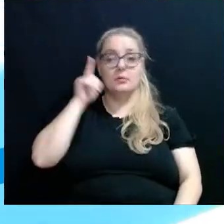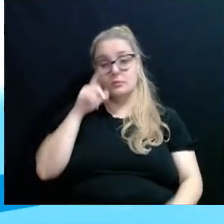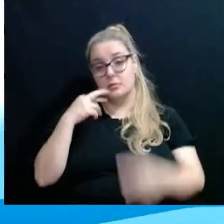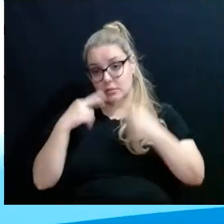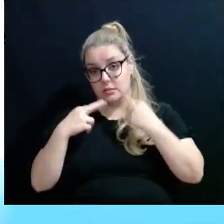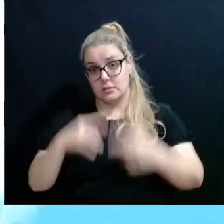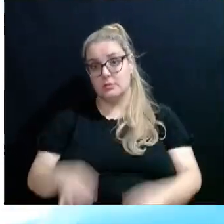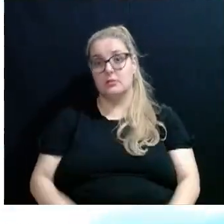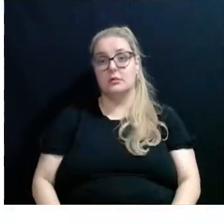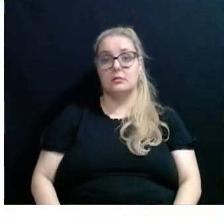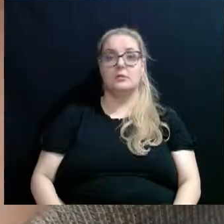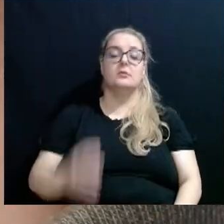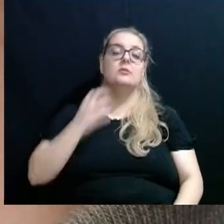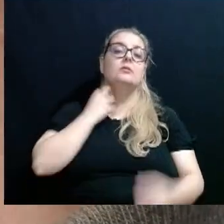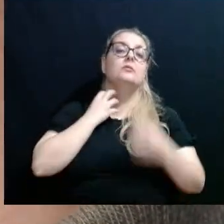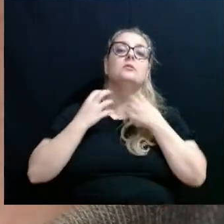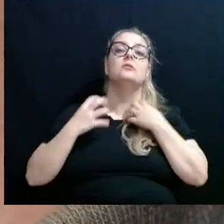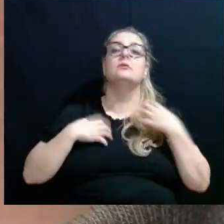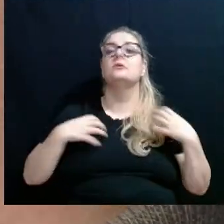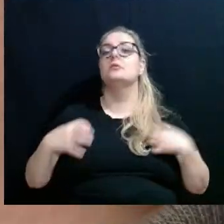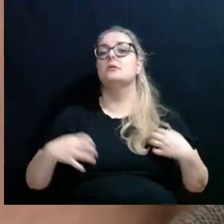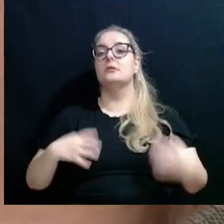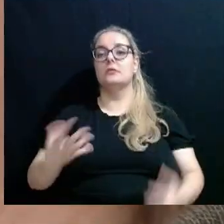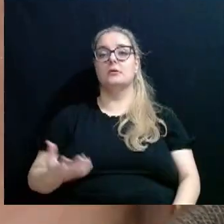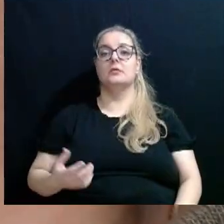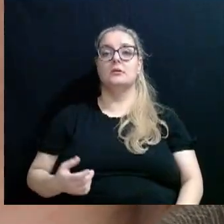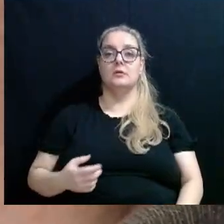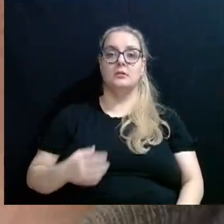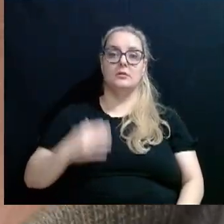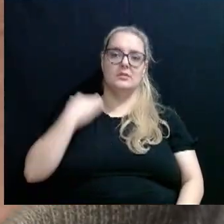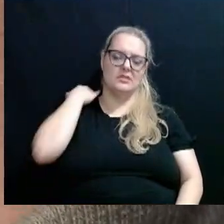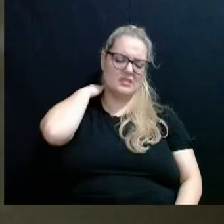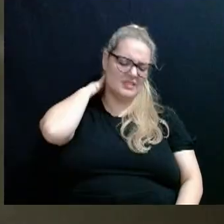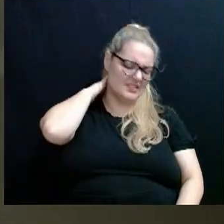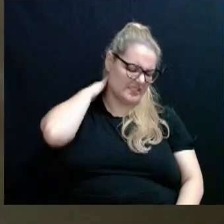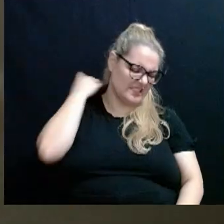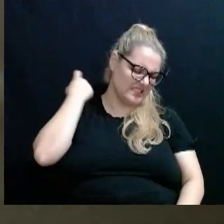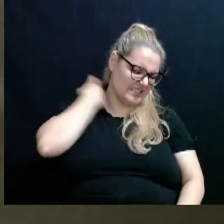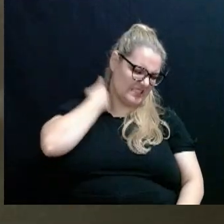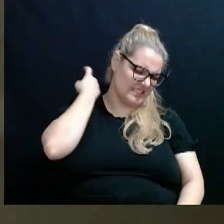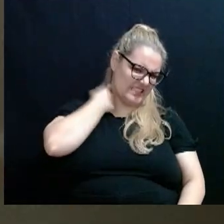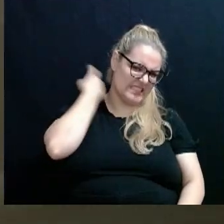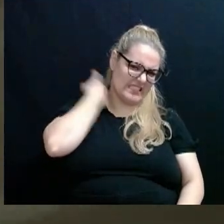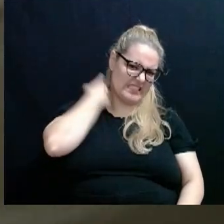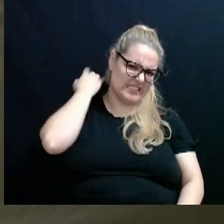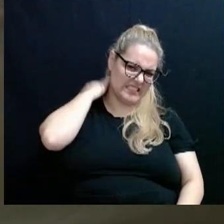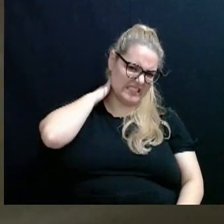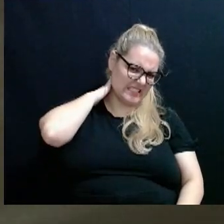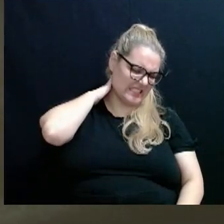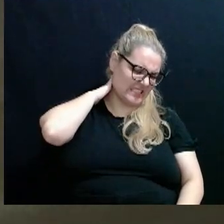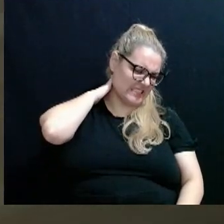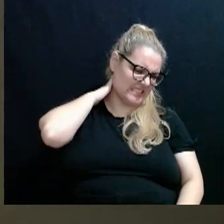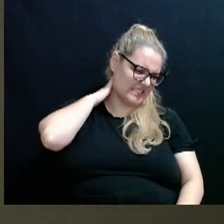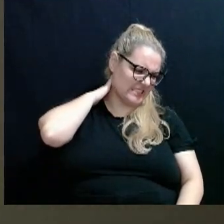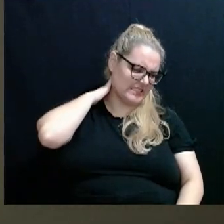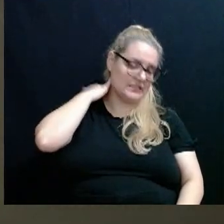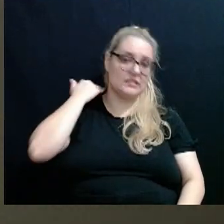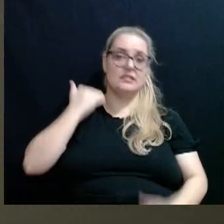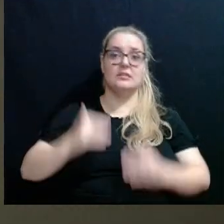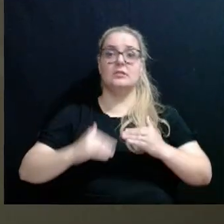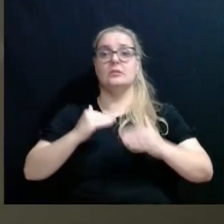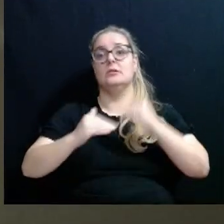que conseguem se queixar, manchas pelo corpo, rigidez na nuca, e o que chama atenção